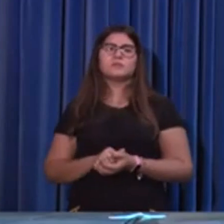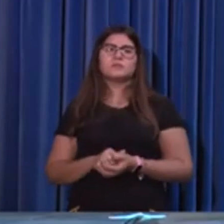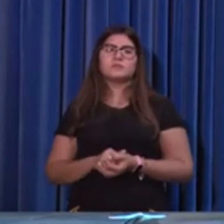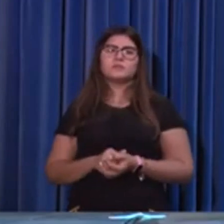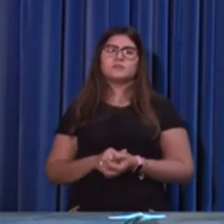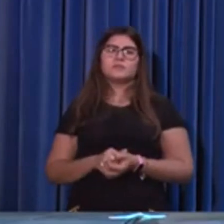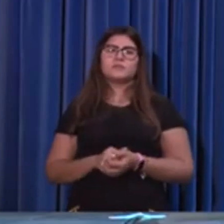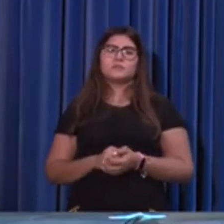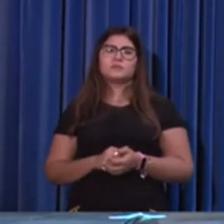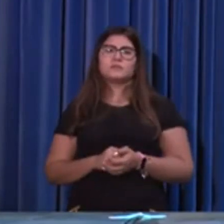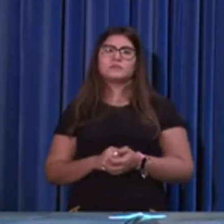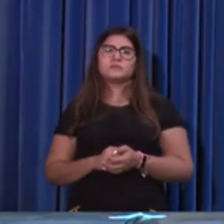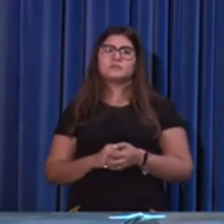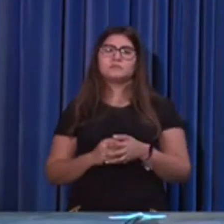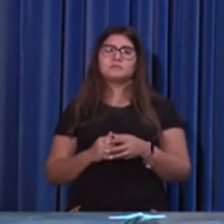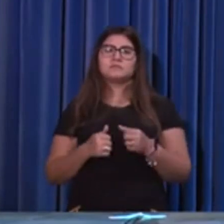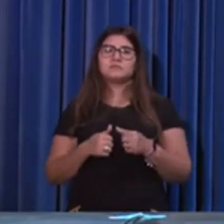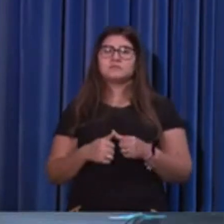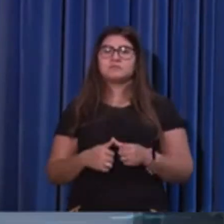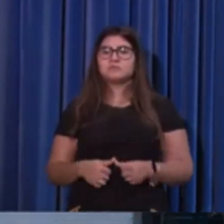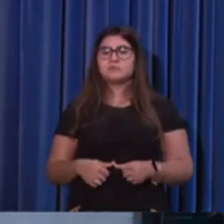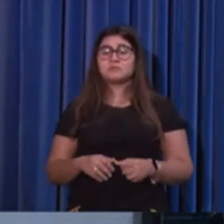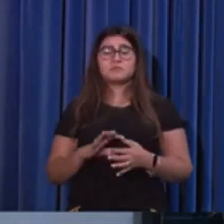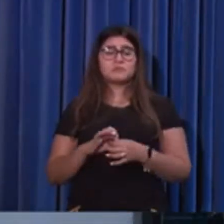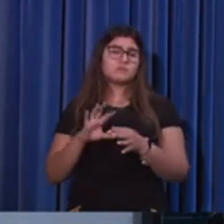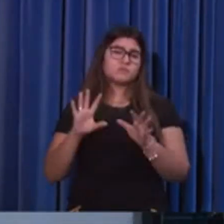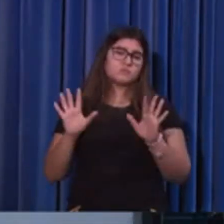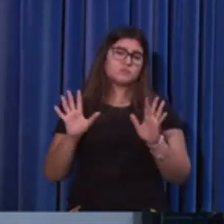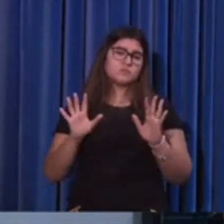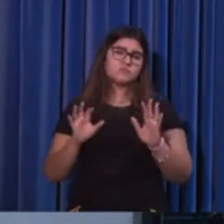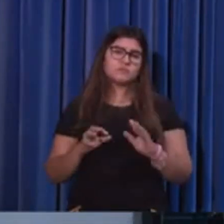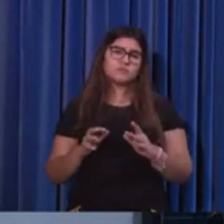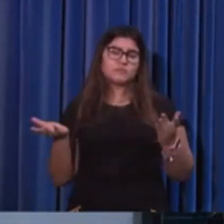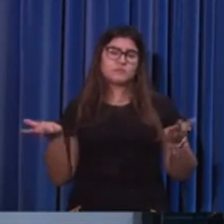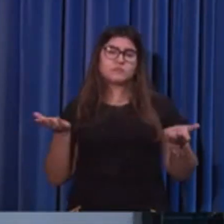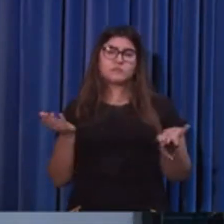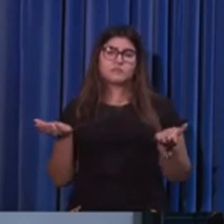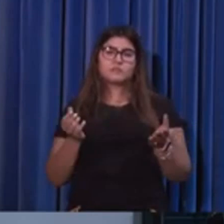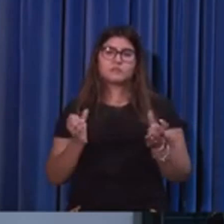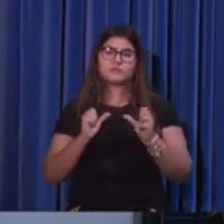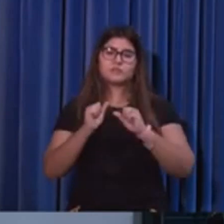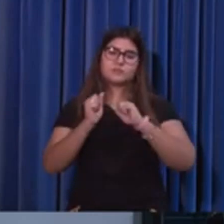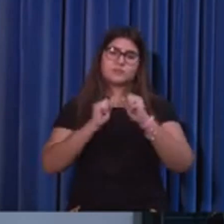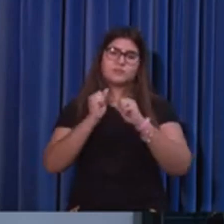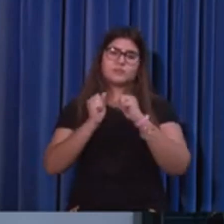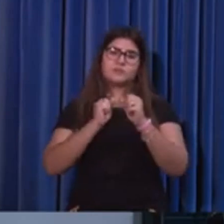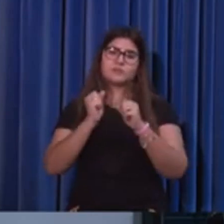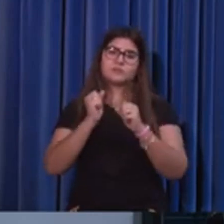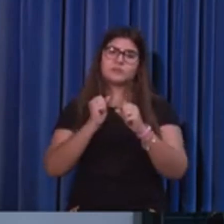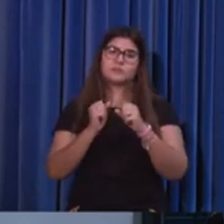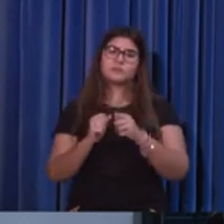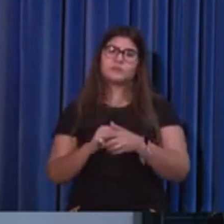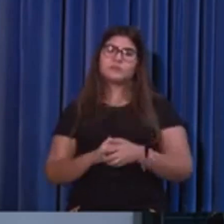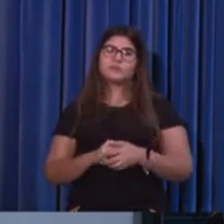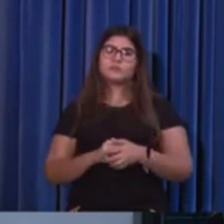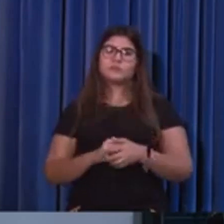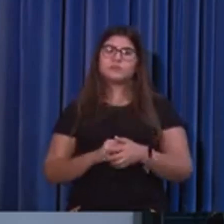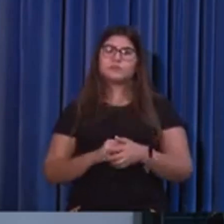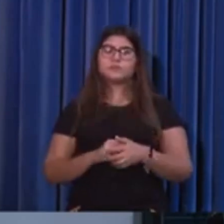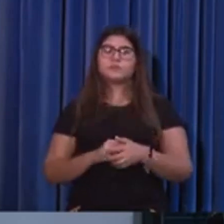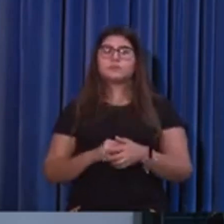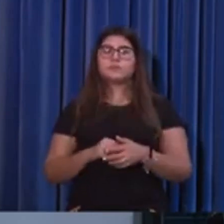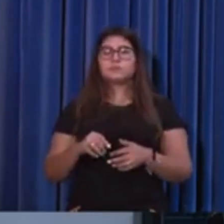Estão passando ilesos. Agora o salmista, Asaf, lá no Salmo